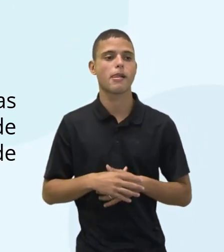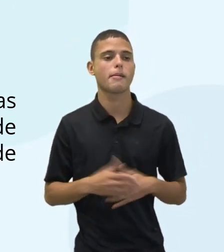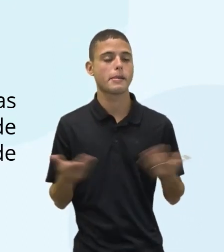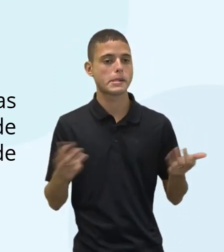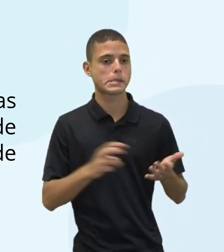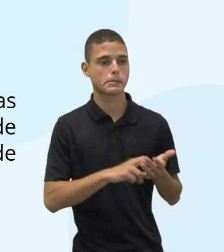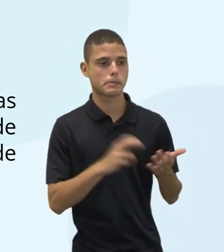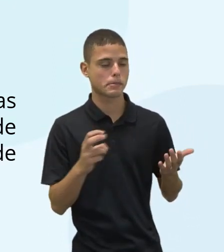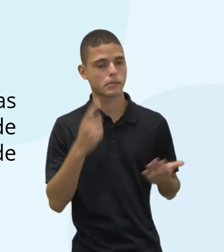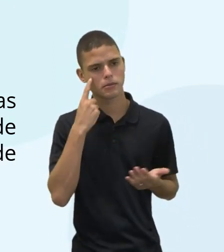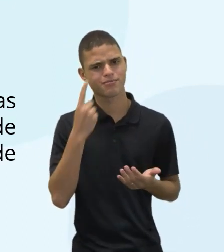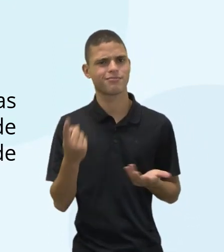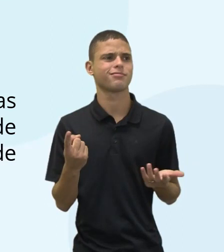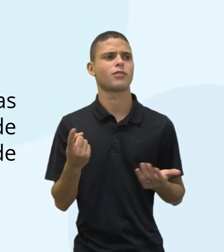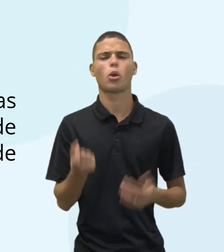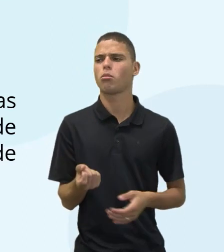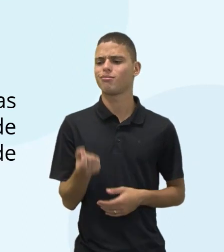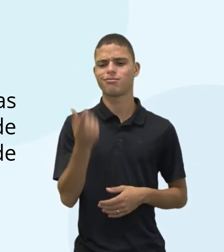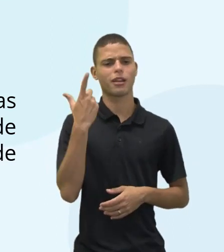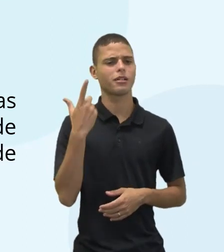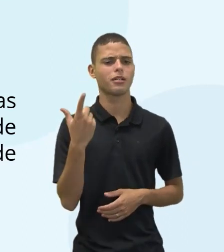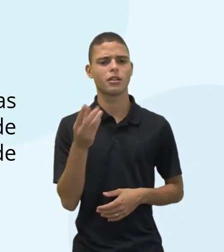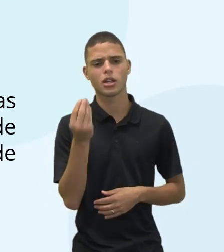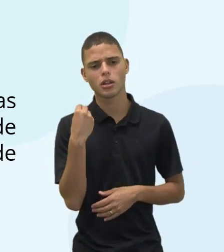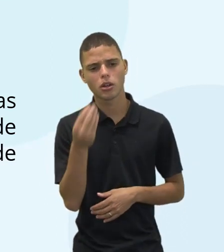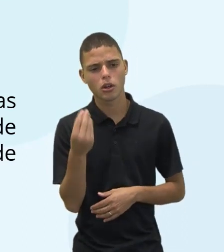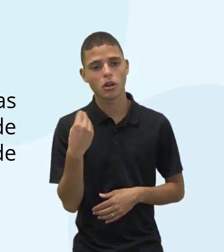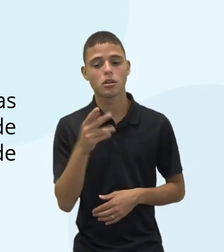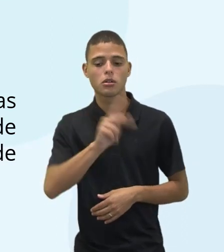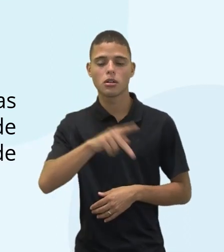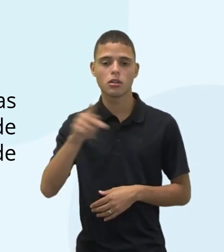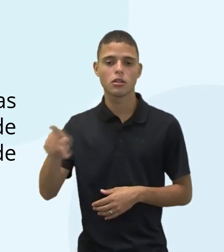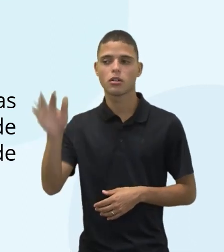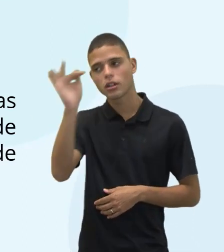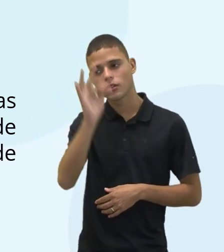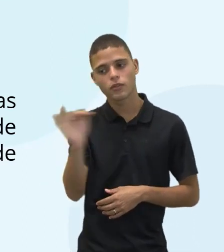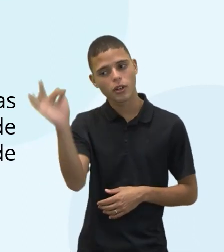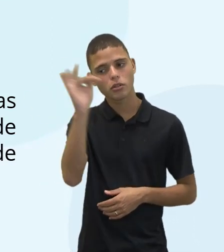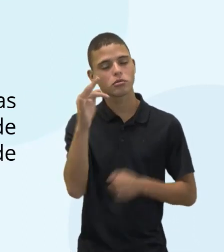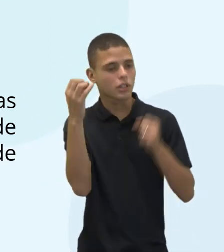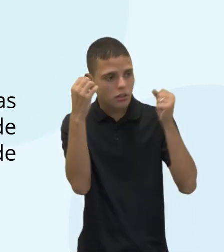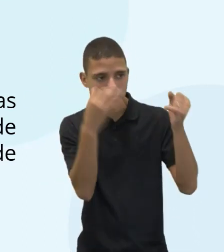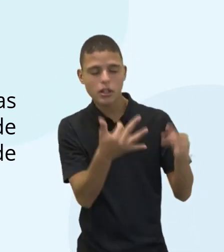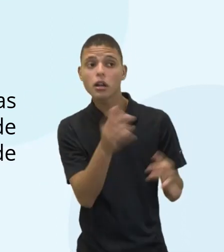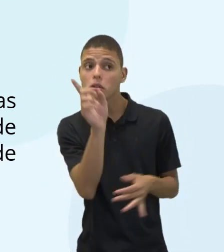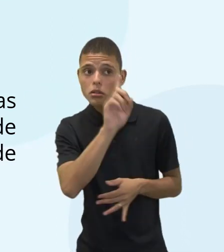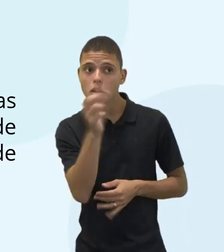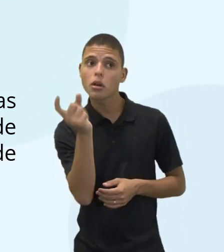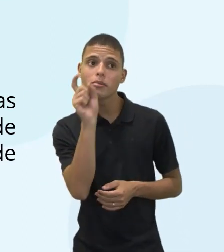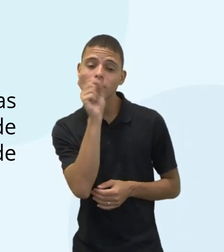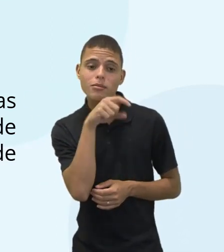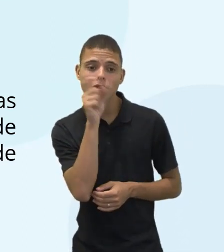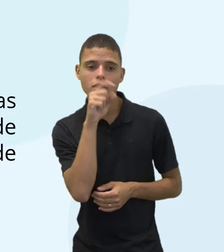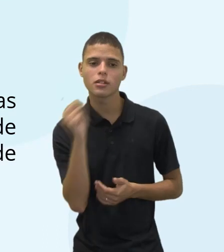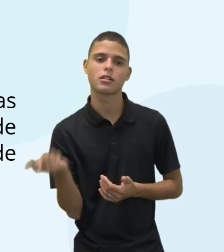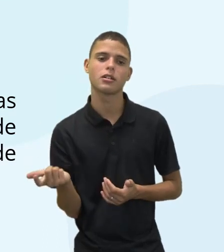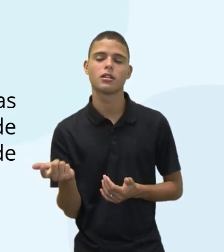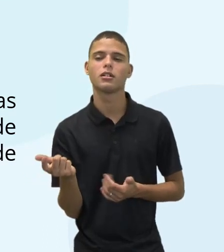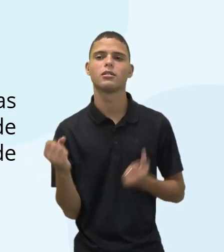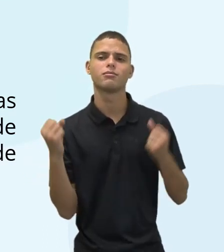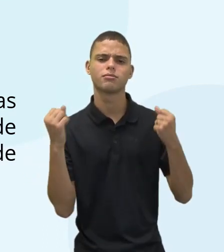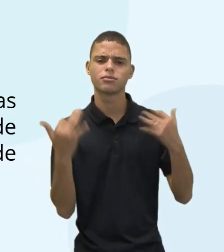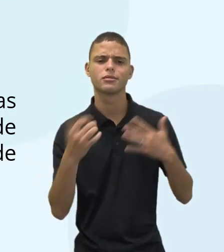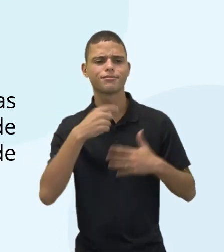um absurdo, muito absurdo. E aí teve que um professor de uma universidade explicar que não é uma coisa que precisa explicar se a gente